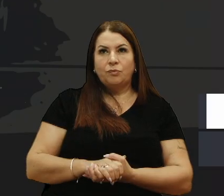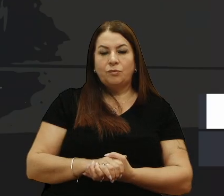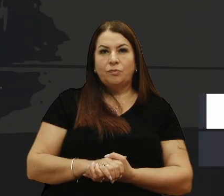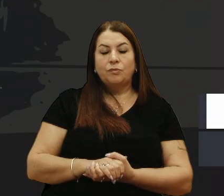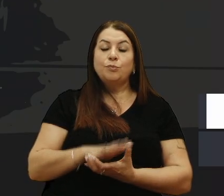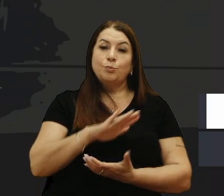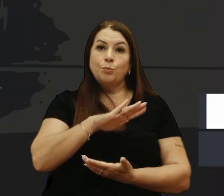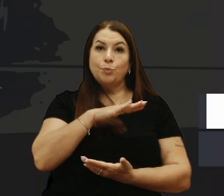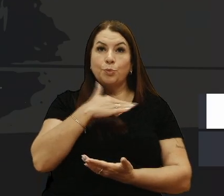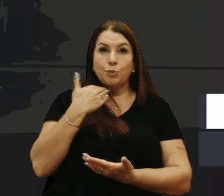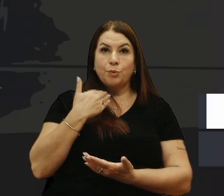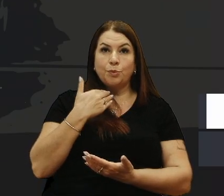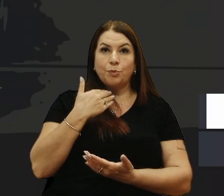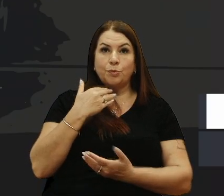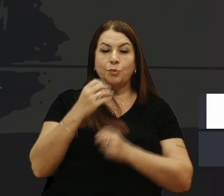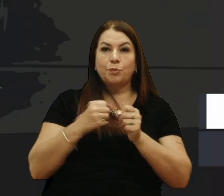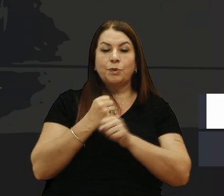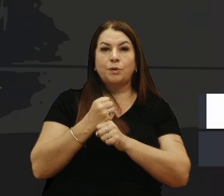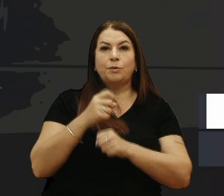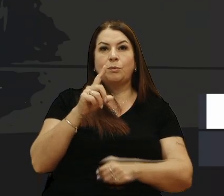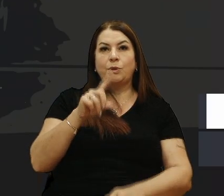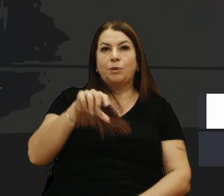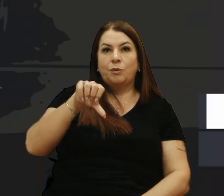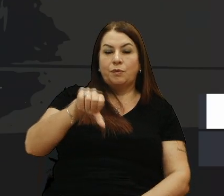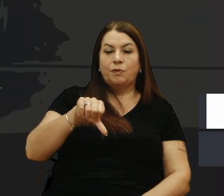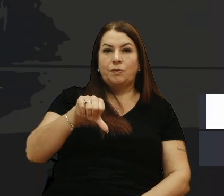acabou falecendo no ano de